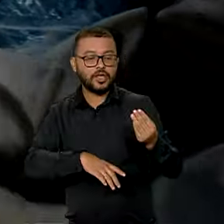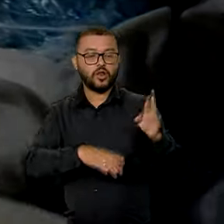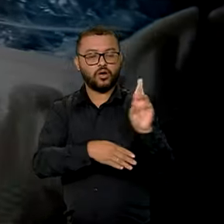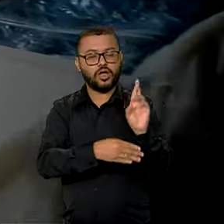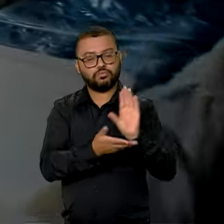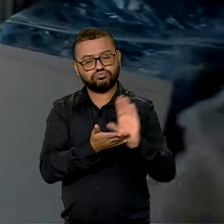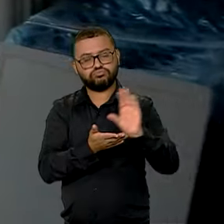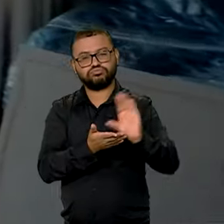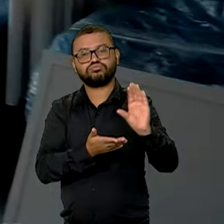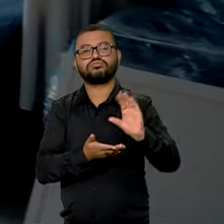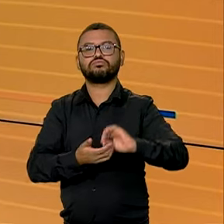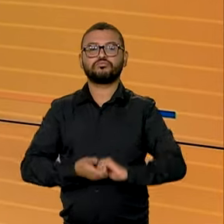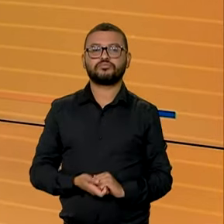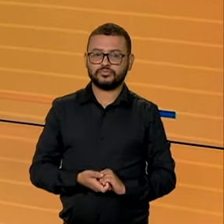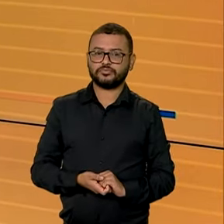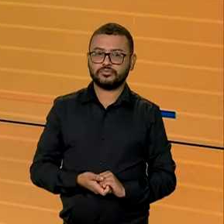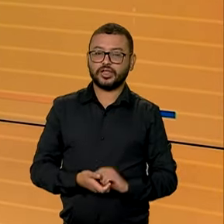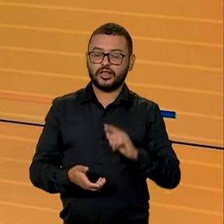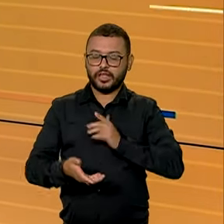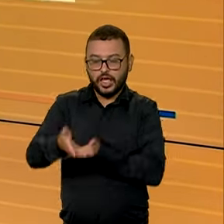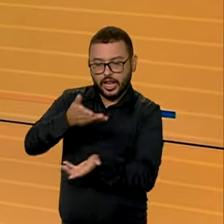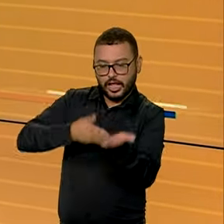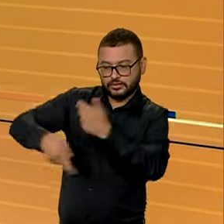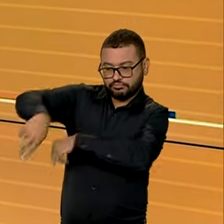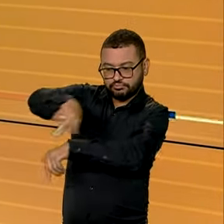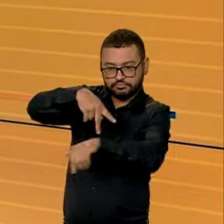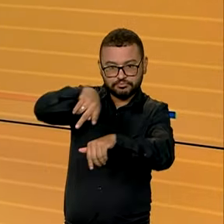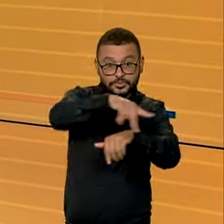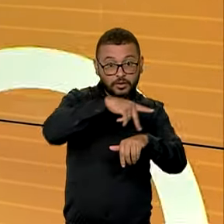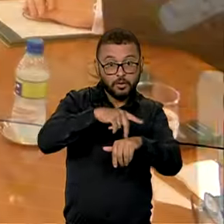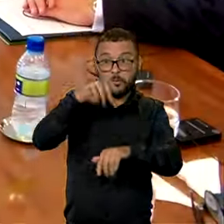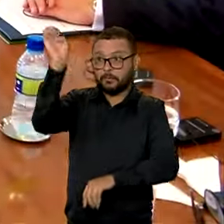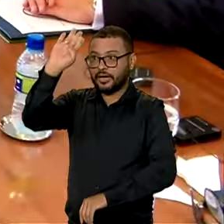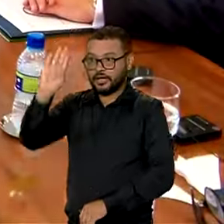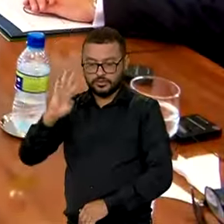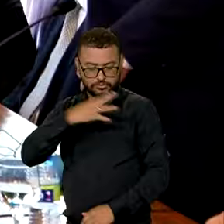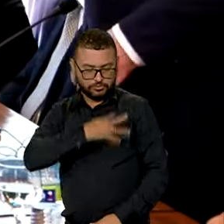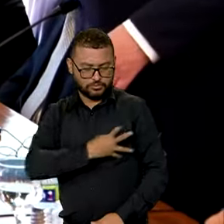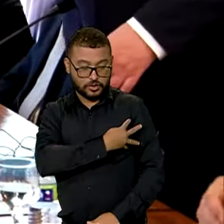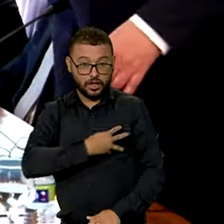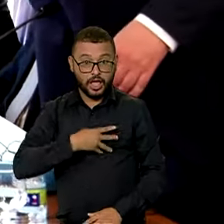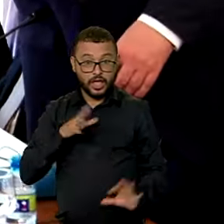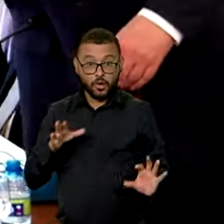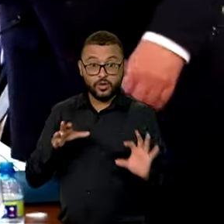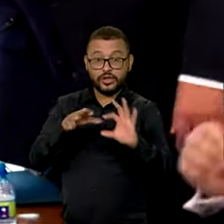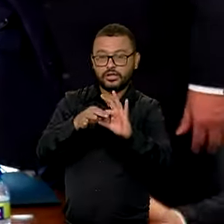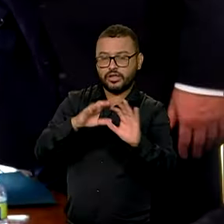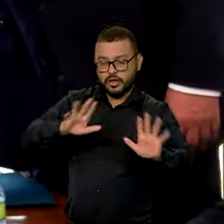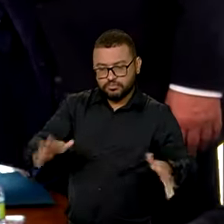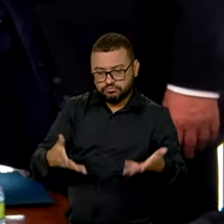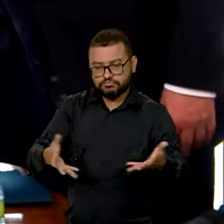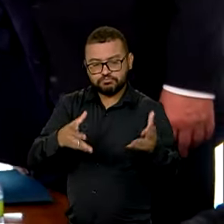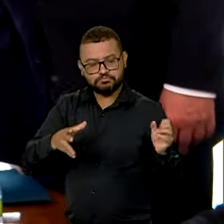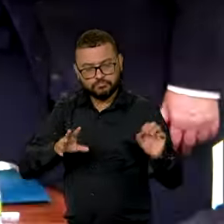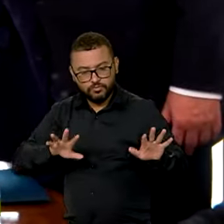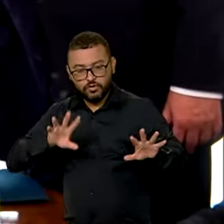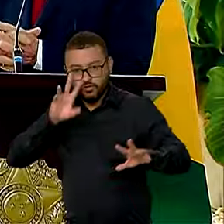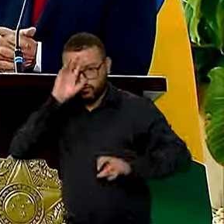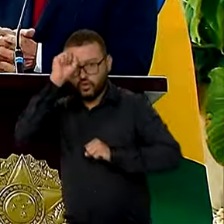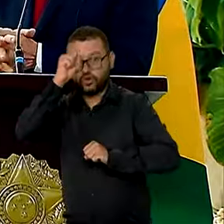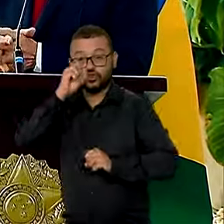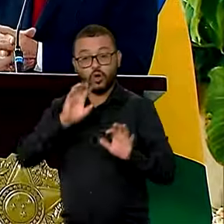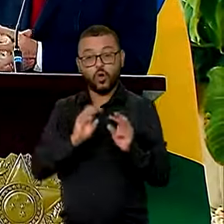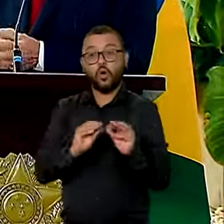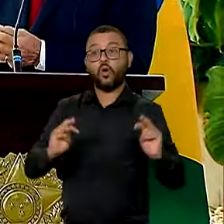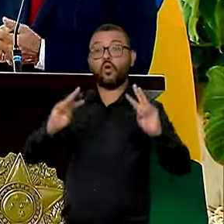milhões de reais. Relações exteriores. Brasil e Croácia defendem fortalecimento da ONU e enfrentamento